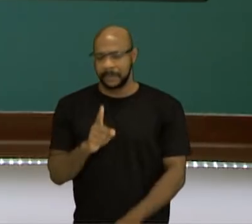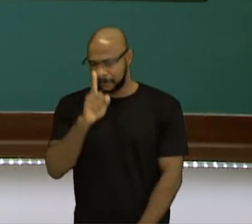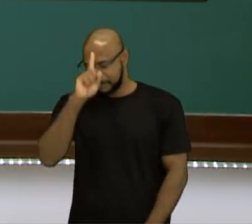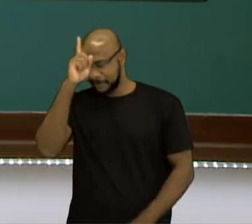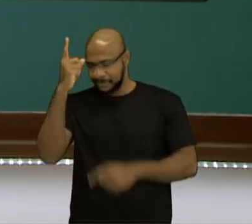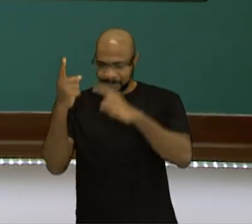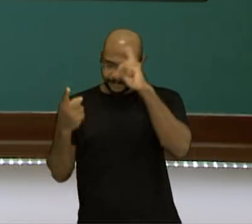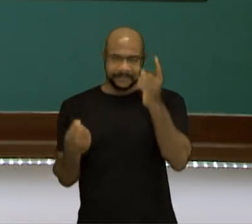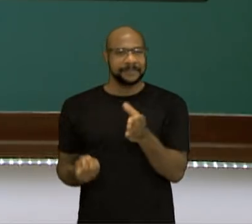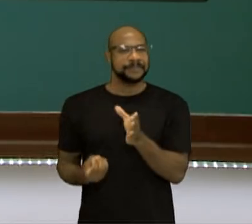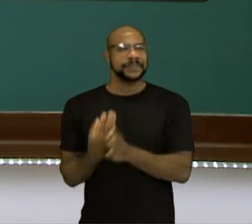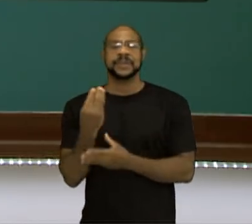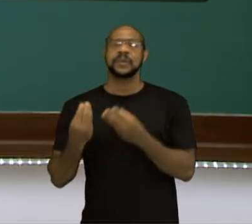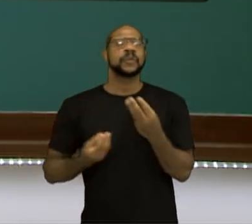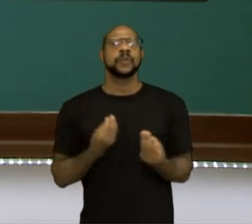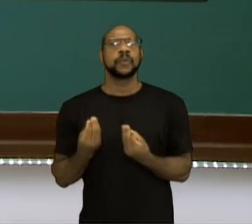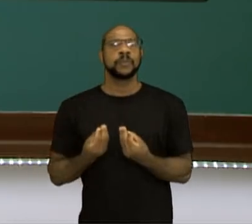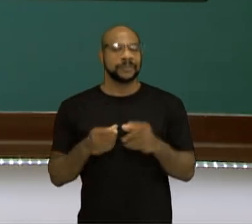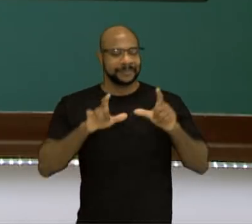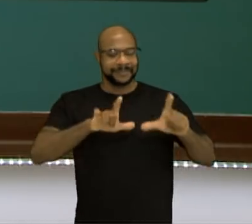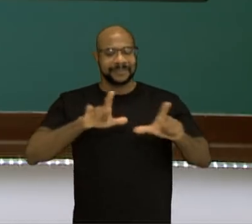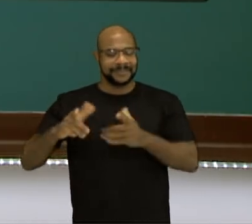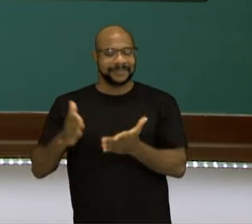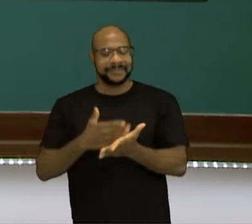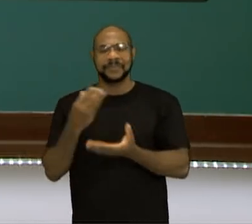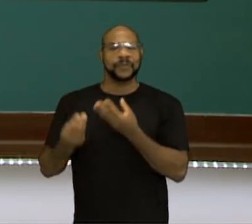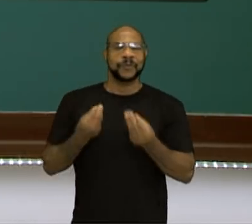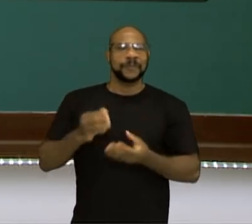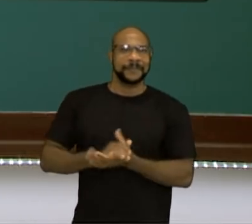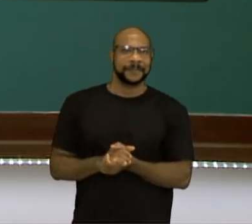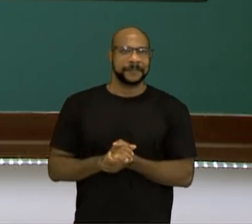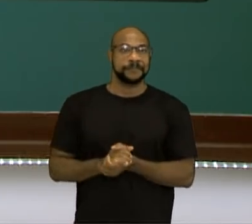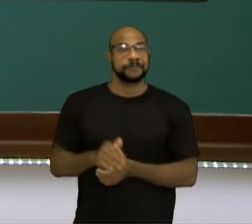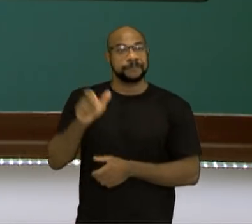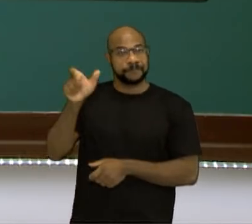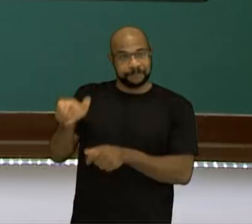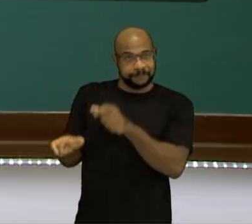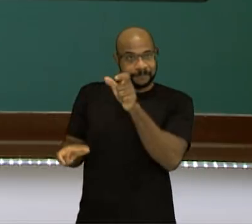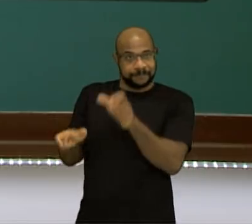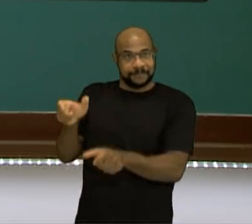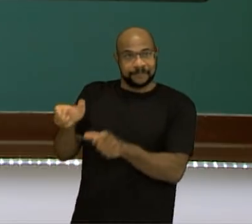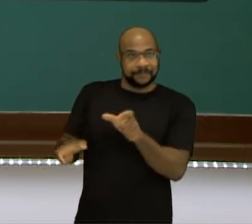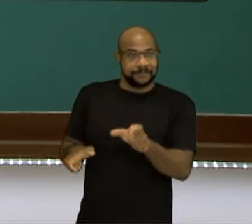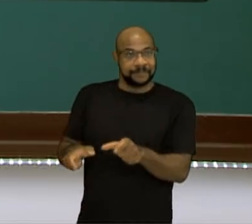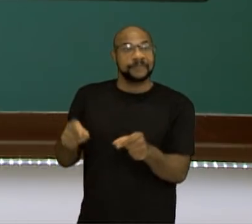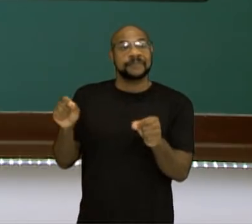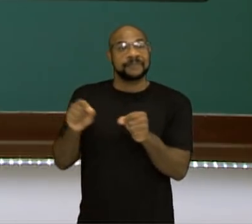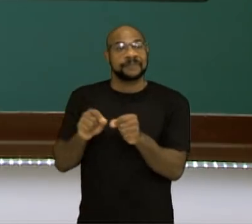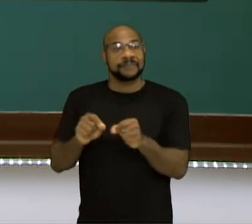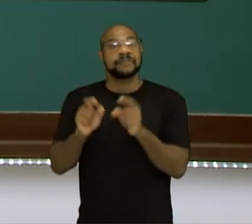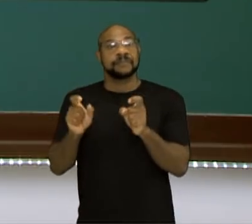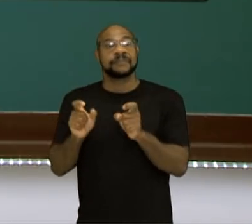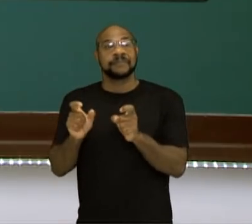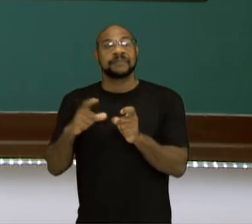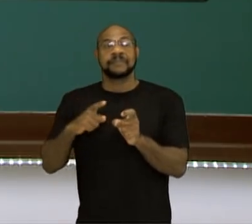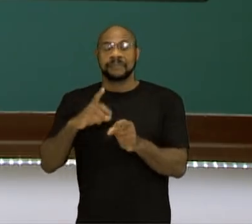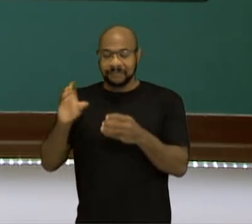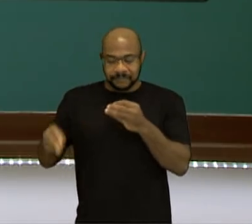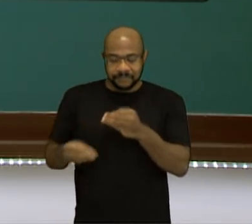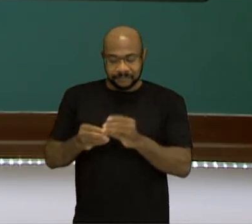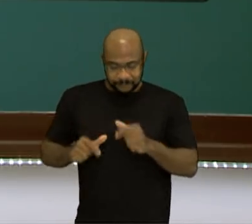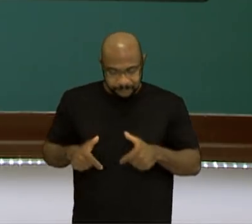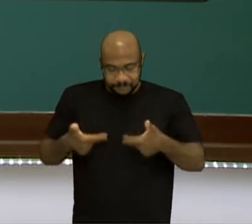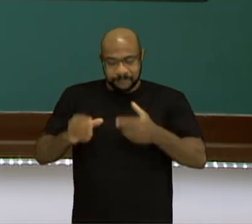nossas histórias, né, em quadrinhos? As personagens, elas fazem parte da ação